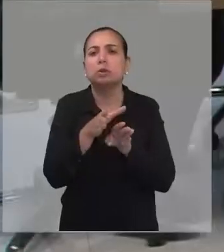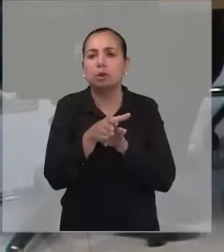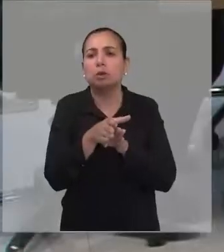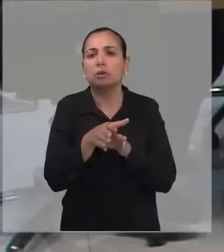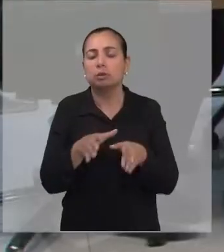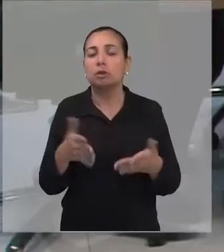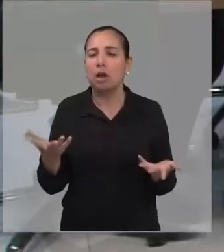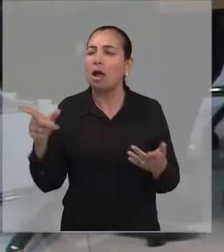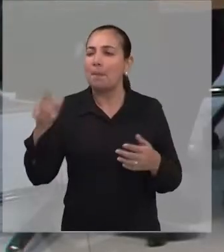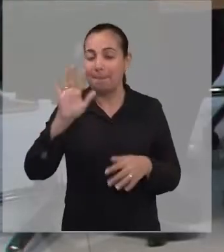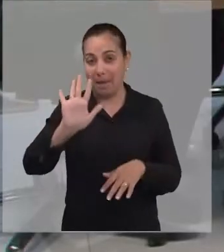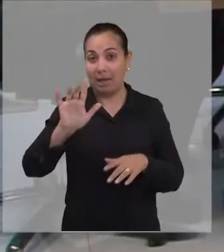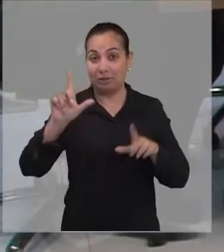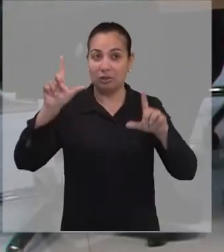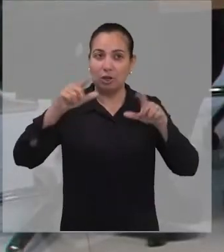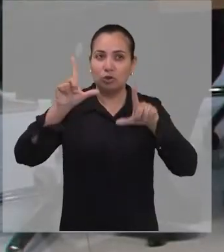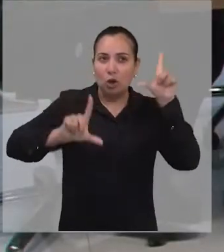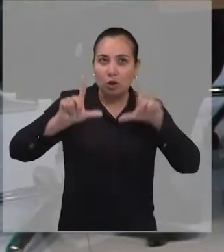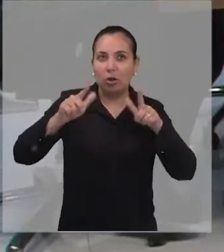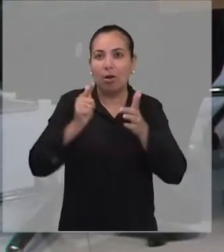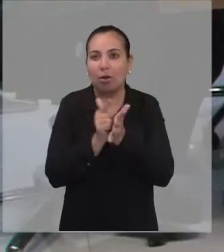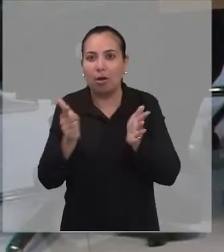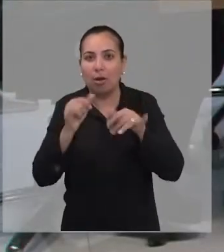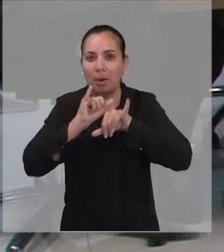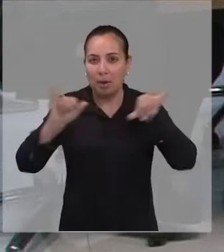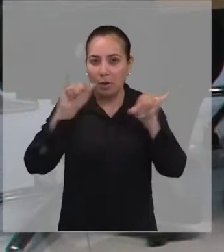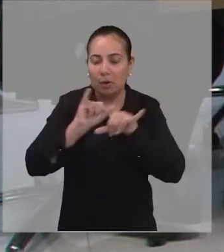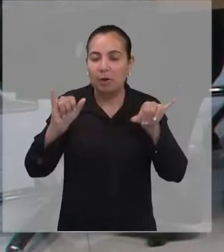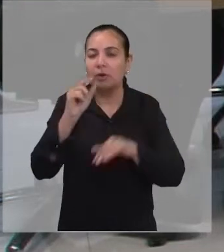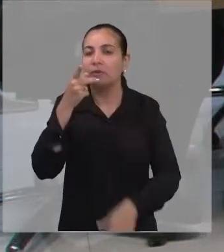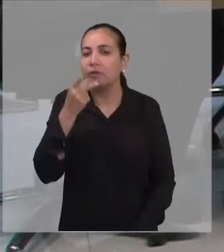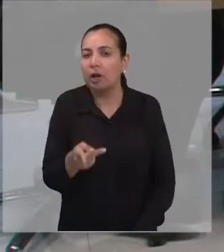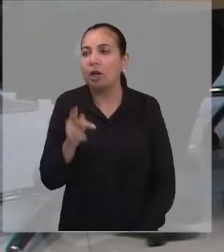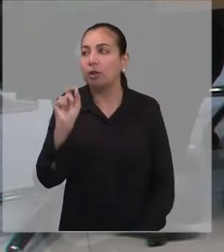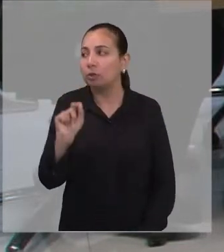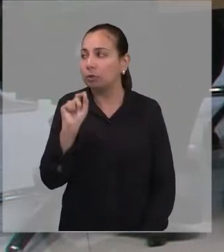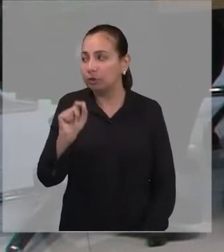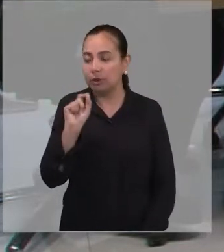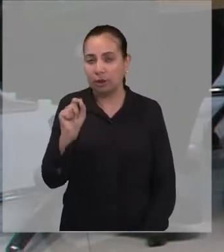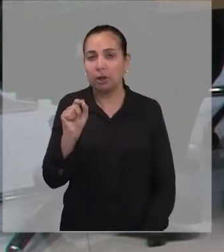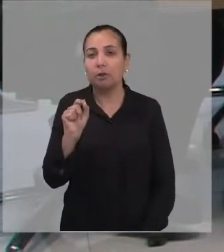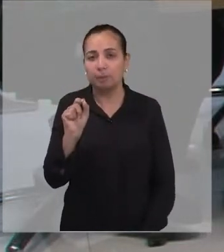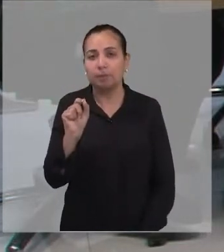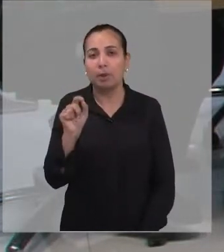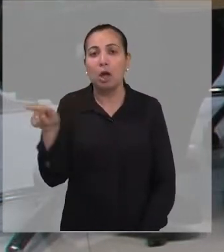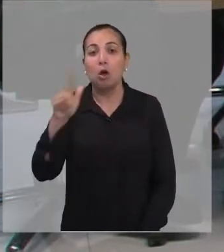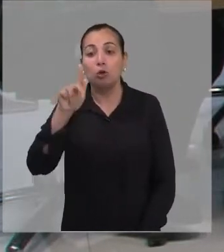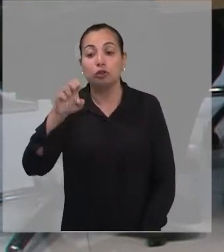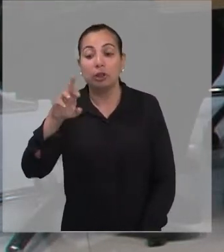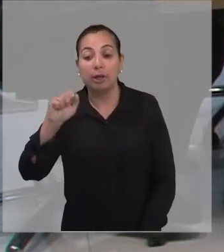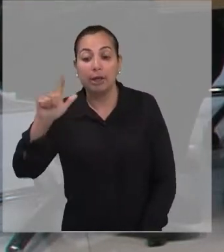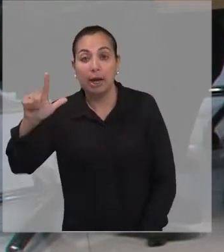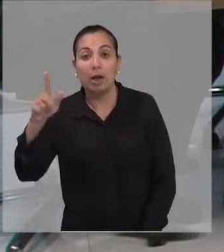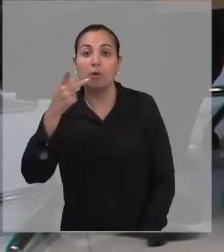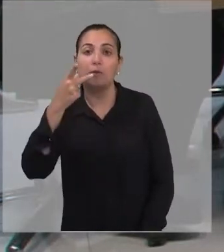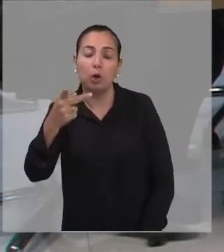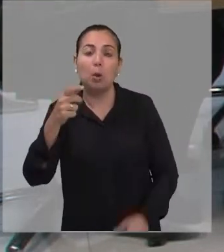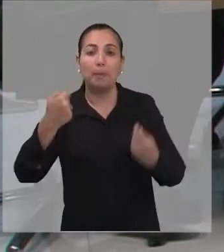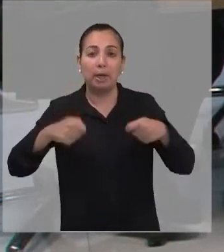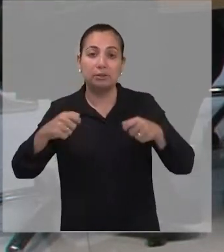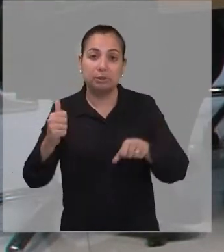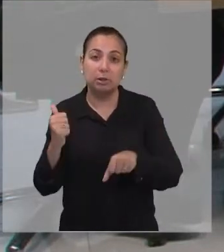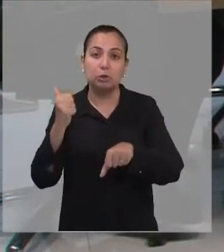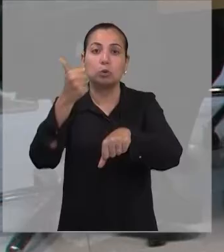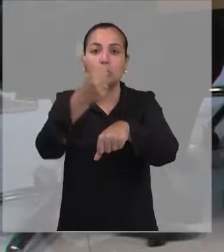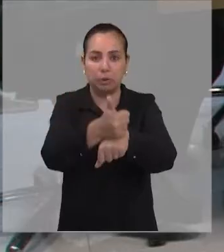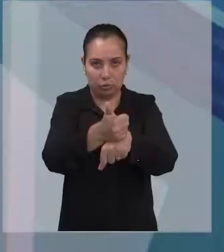está dizendo é que foi o general Heleno que sugeriu que a substituição fosse por um general. Primeiro,